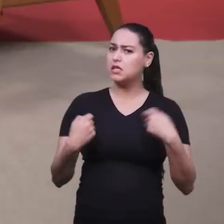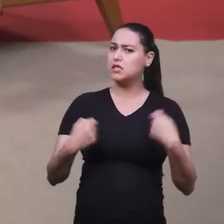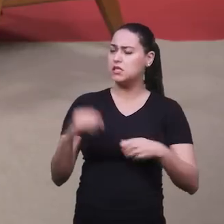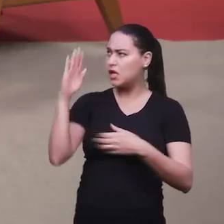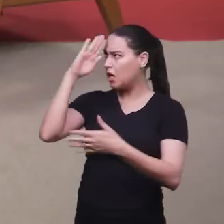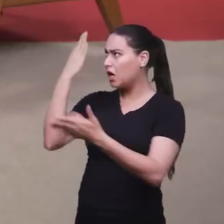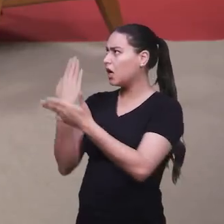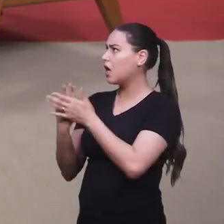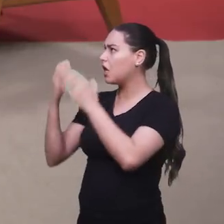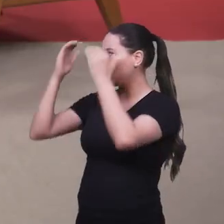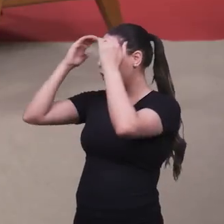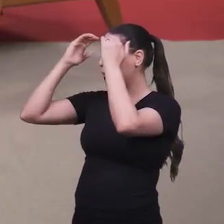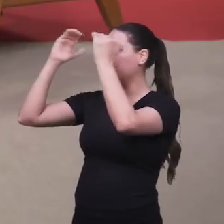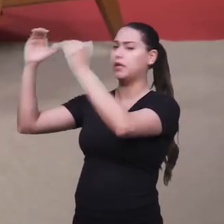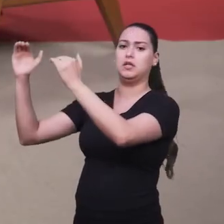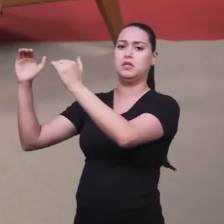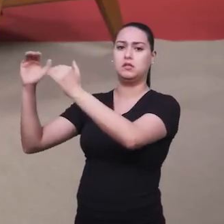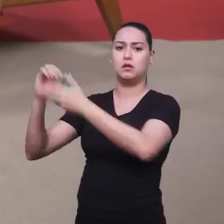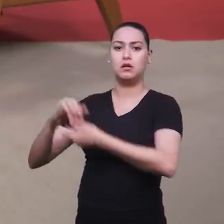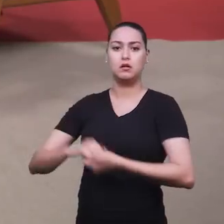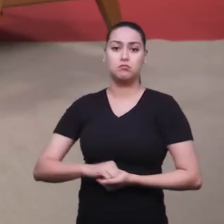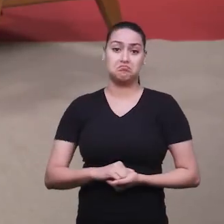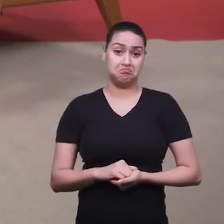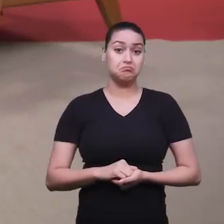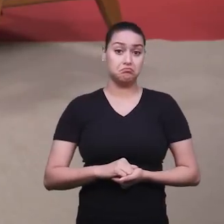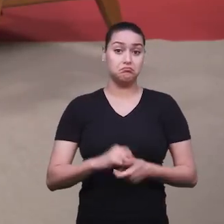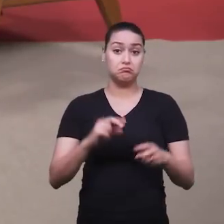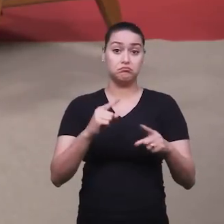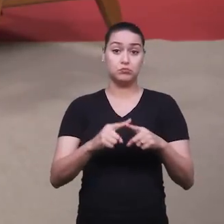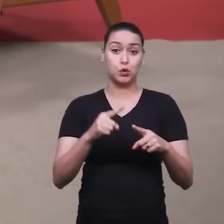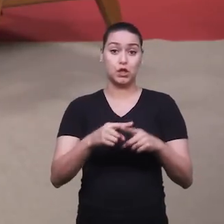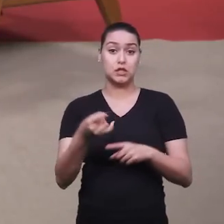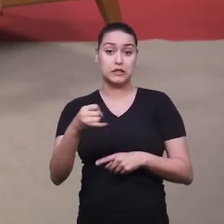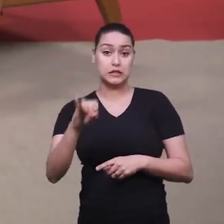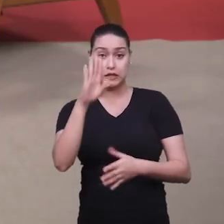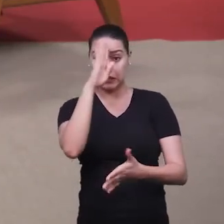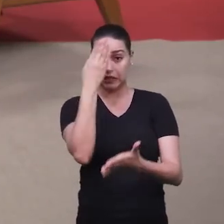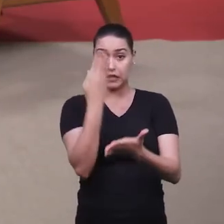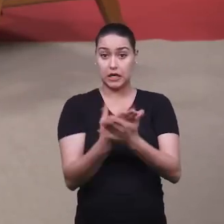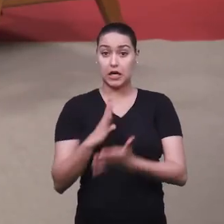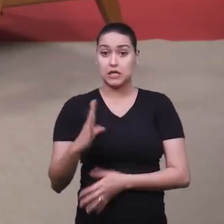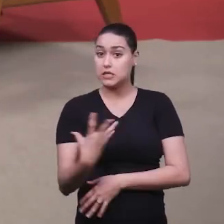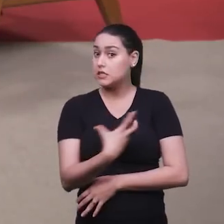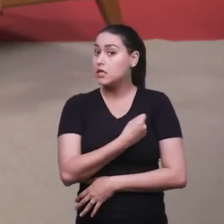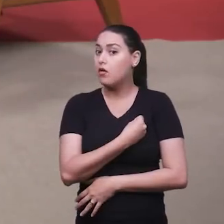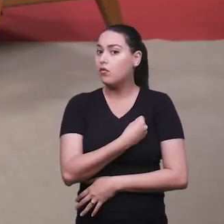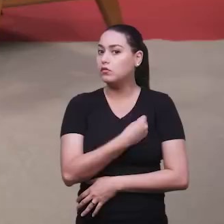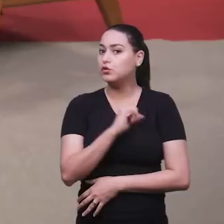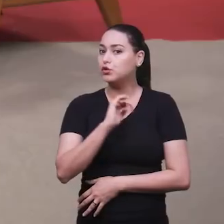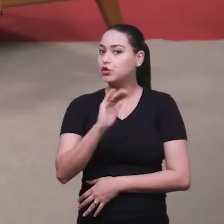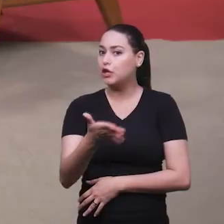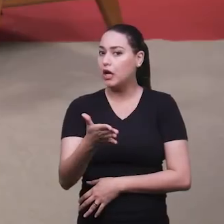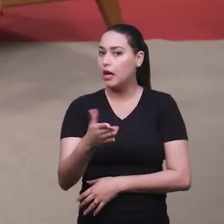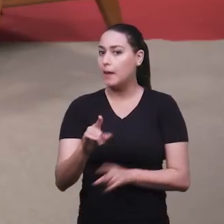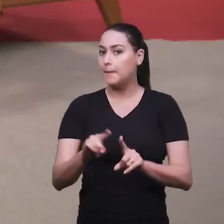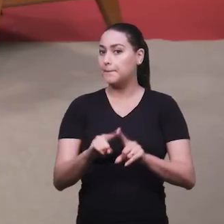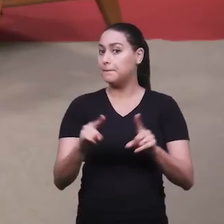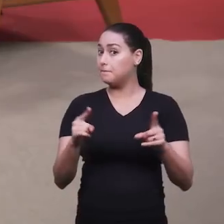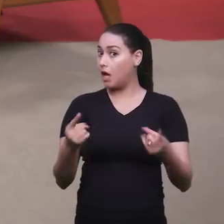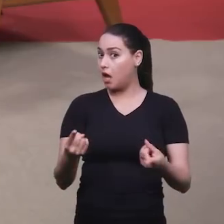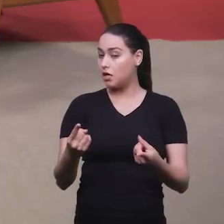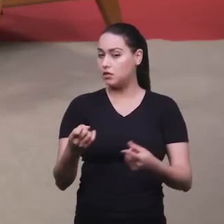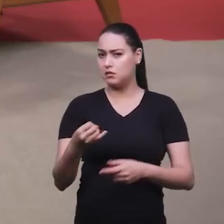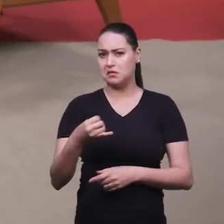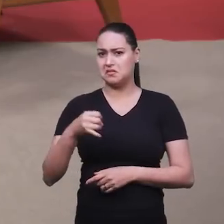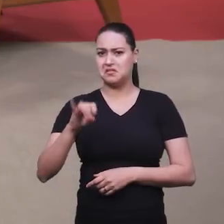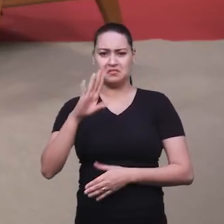que crer na palavra de Deus. Vocês têm que crer, tem que me obedecer. Se eles não crescem, assim que vocês vão vencer. Quem crê está salvo. Mas quem não crê, não